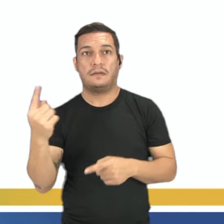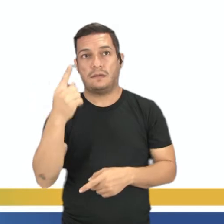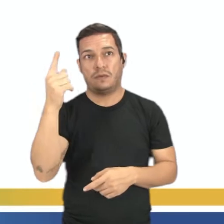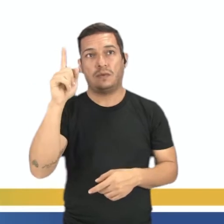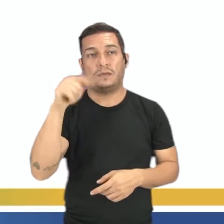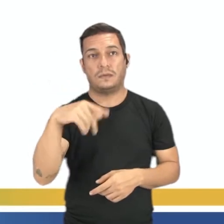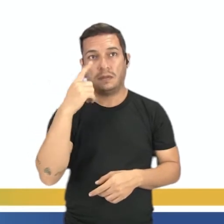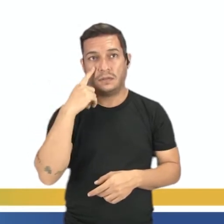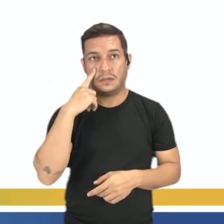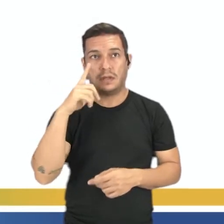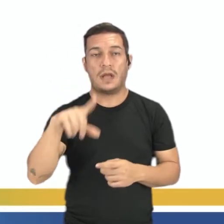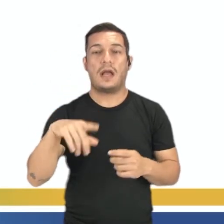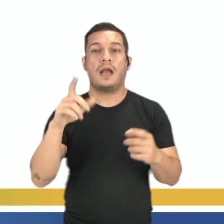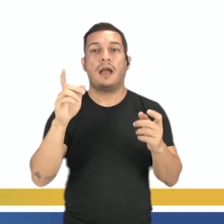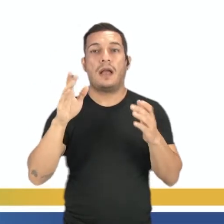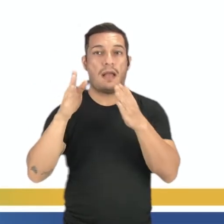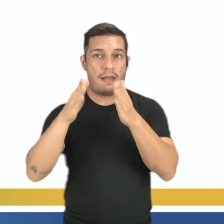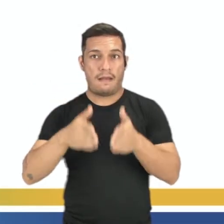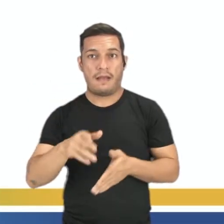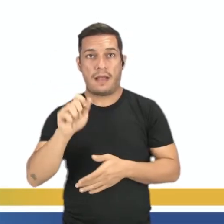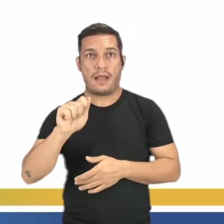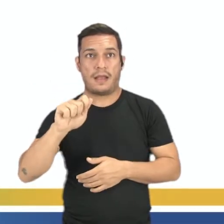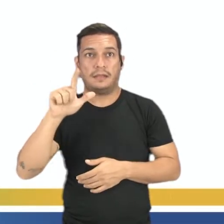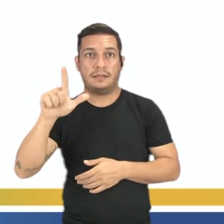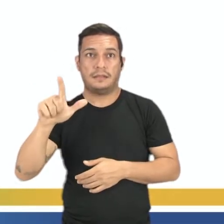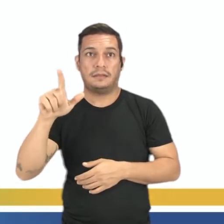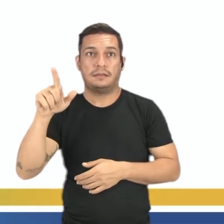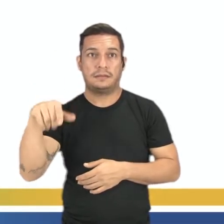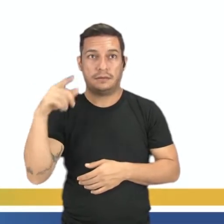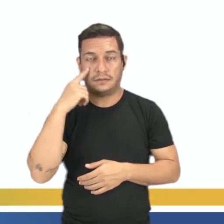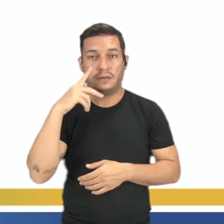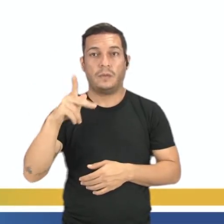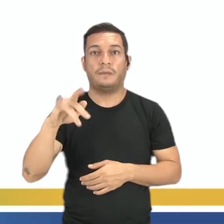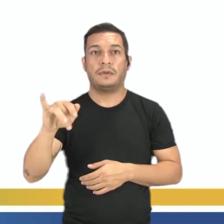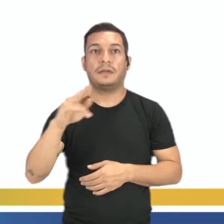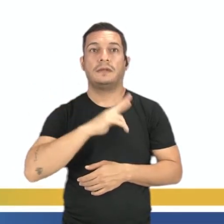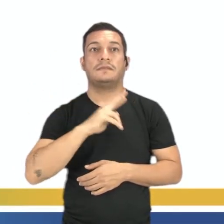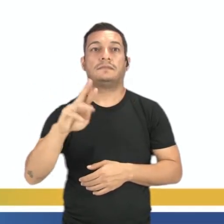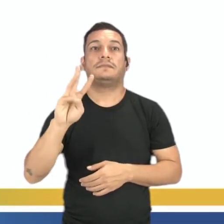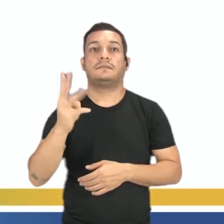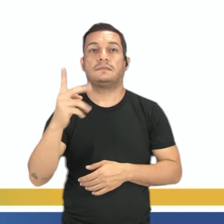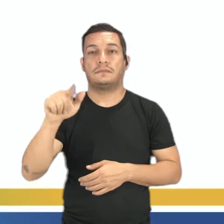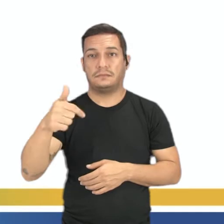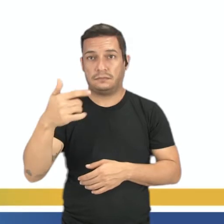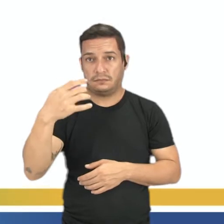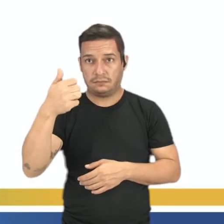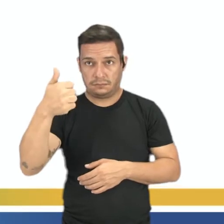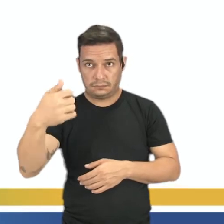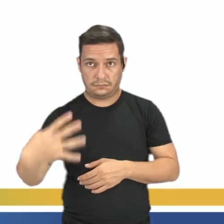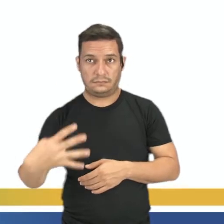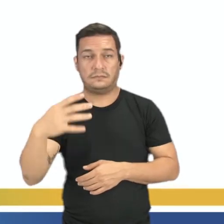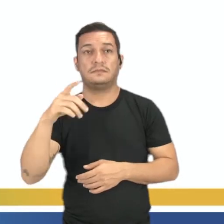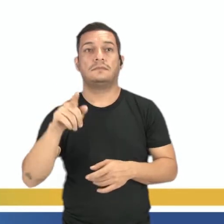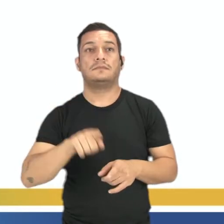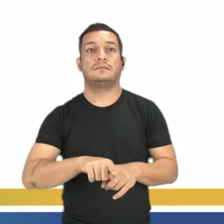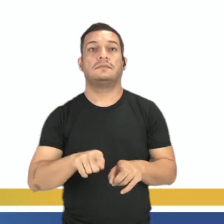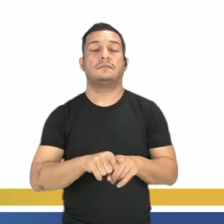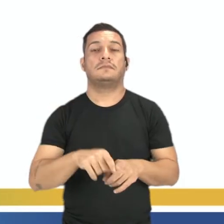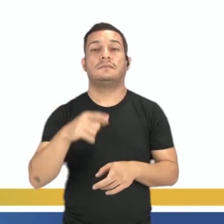a área lateral representada por AL, o π representa a letrinha π